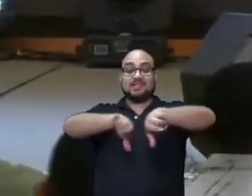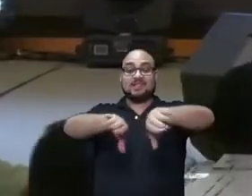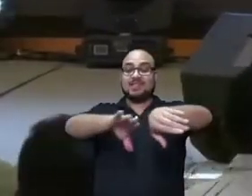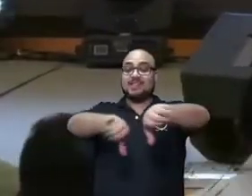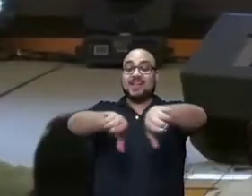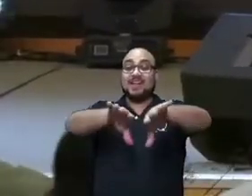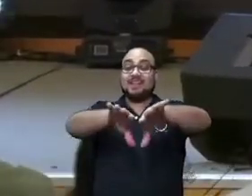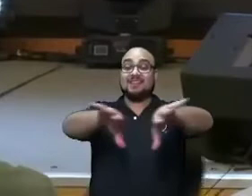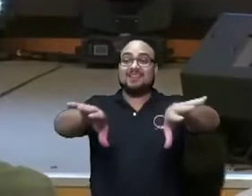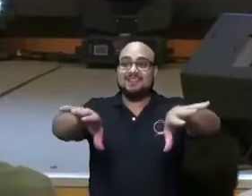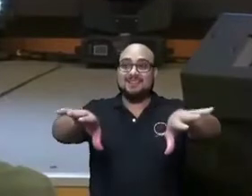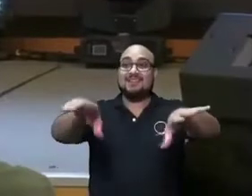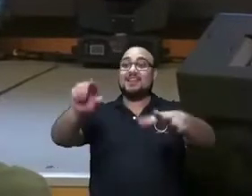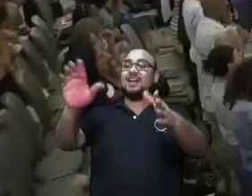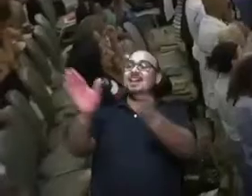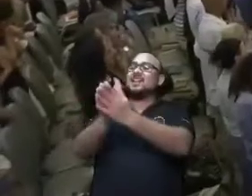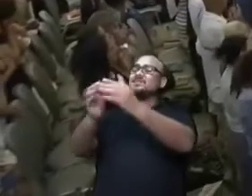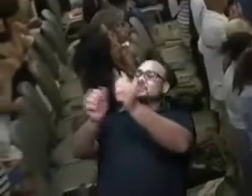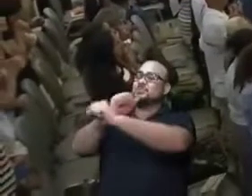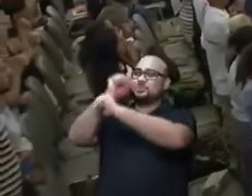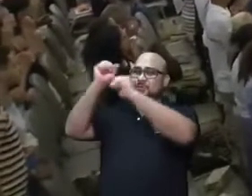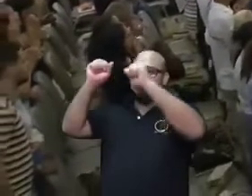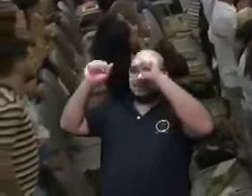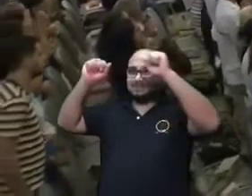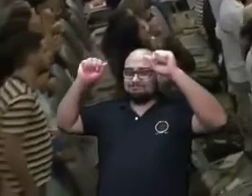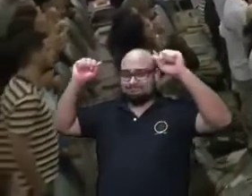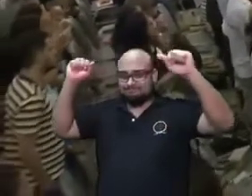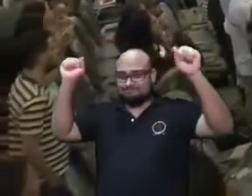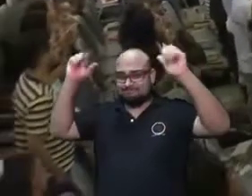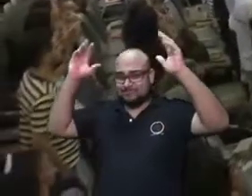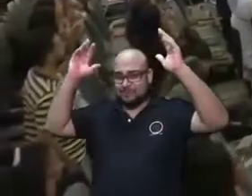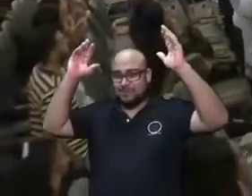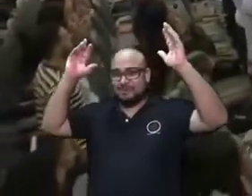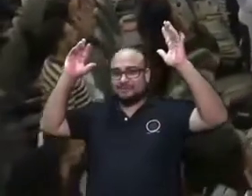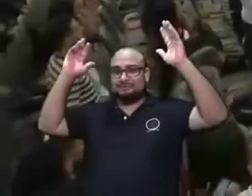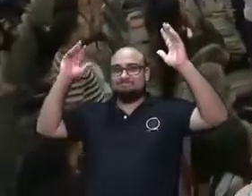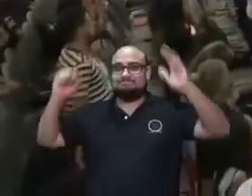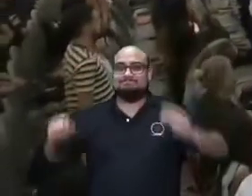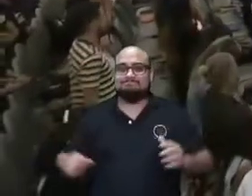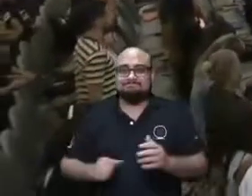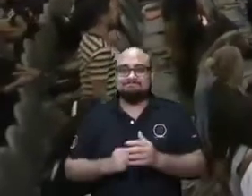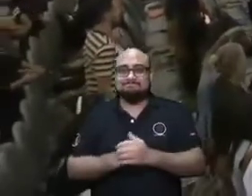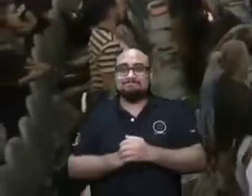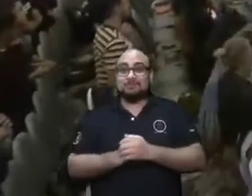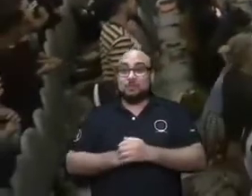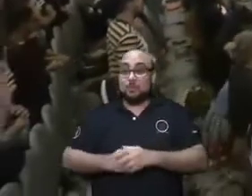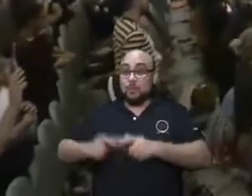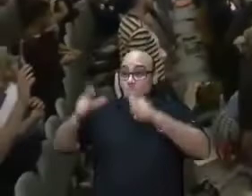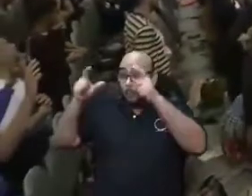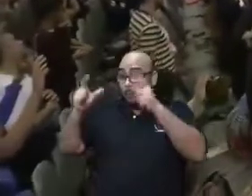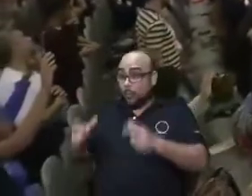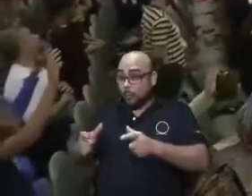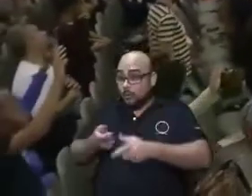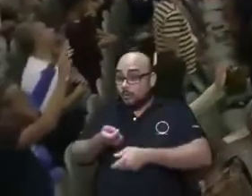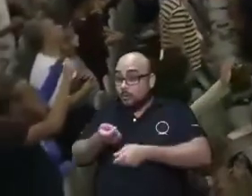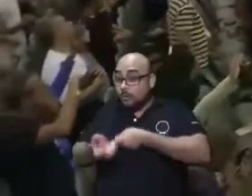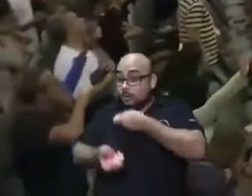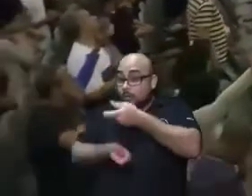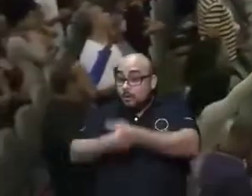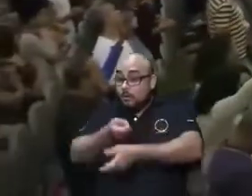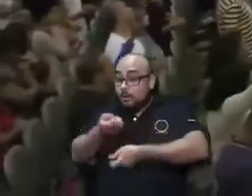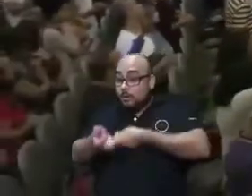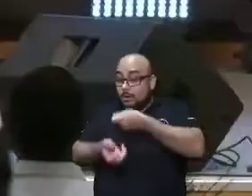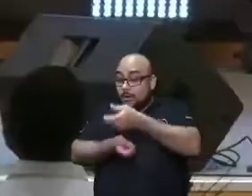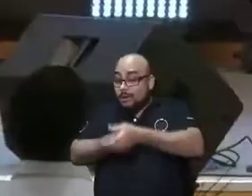Relai, Jomenehai. Esse poço é cesto. Esses ismaelitas são